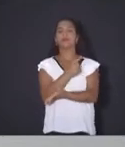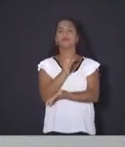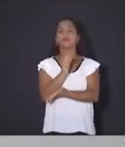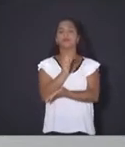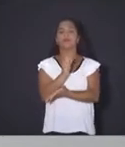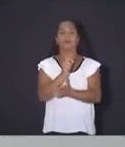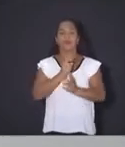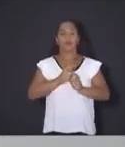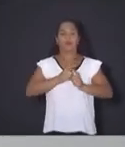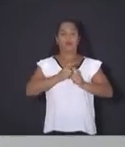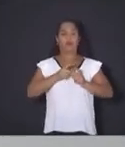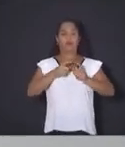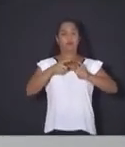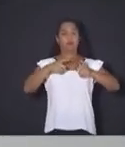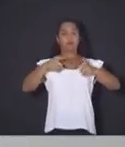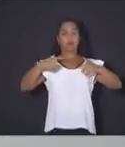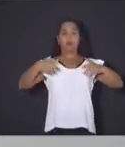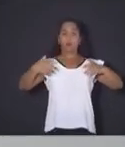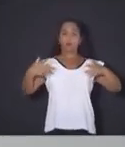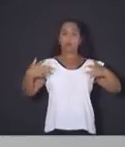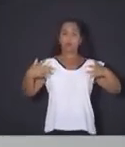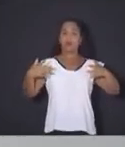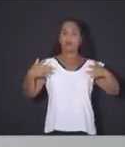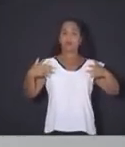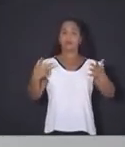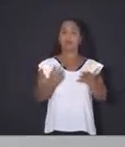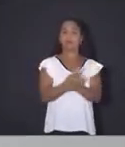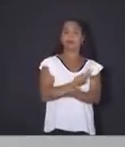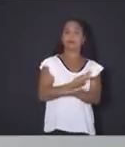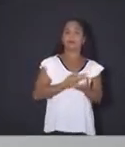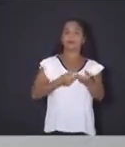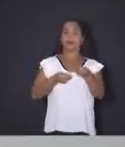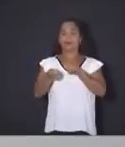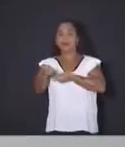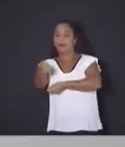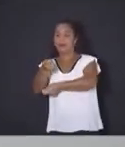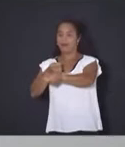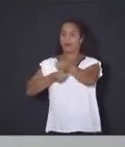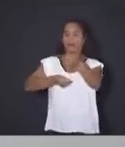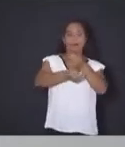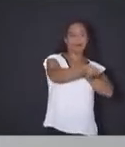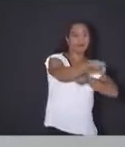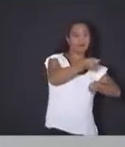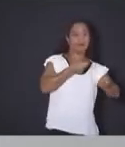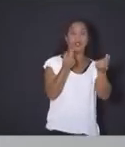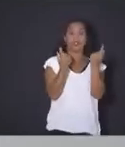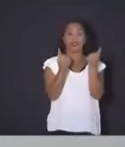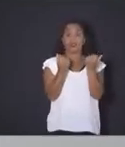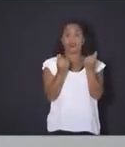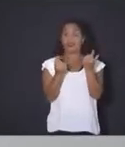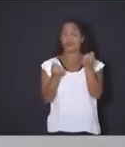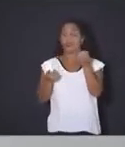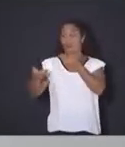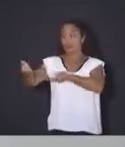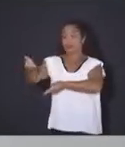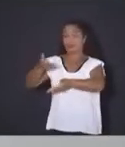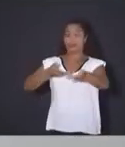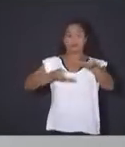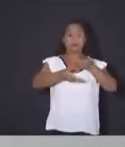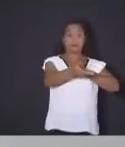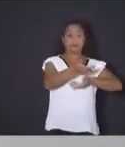gigantesco aumento das transações das trocas das relações financeiras